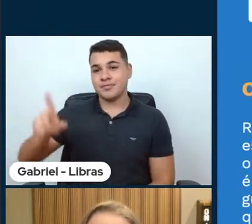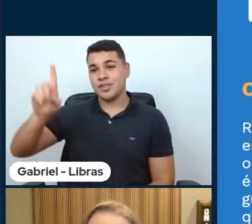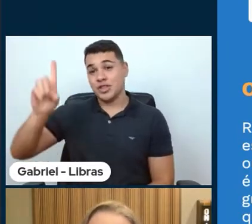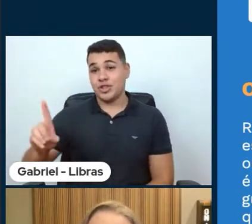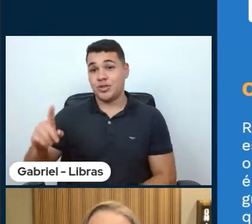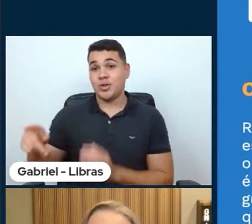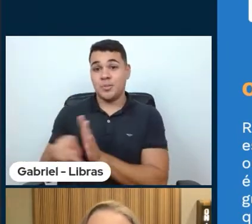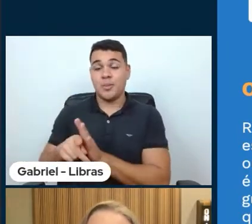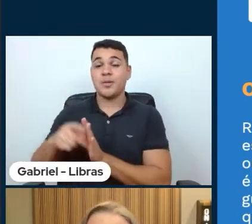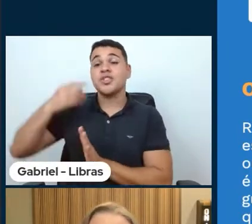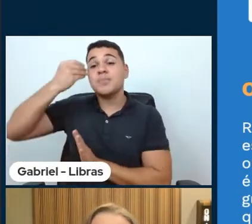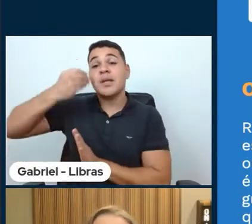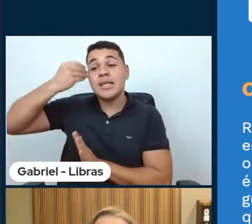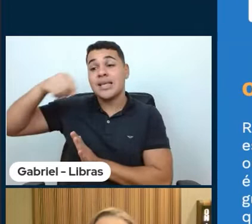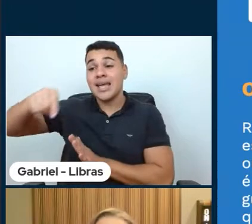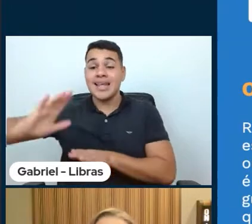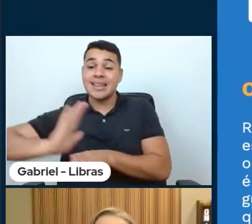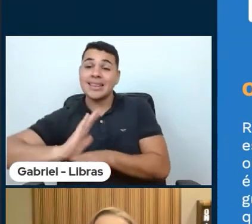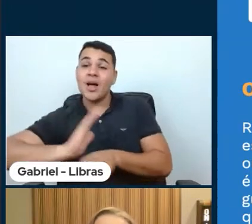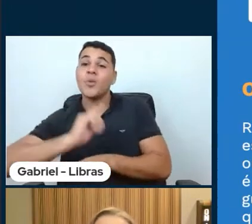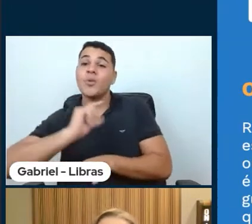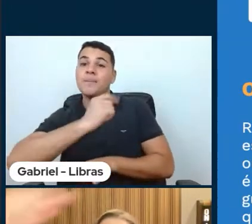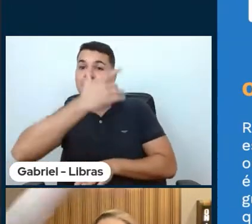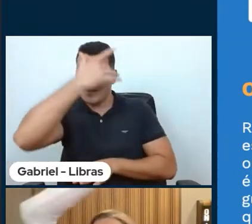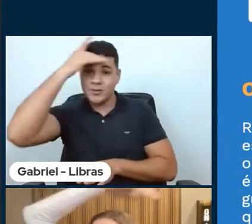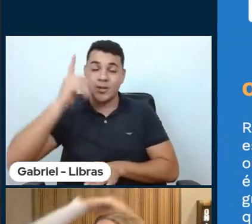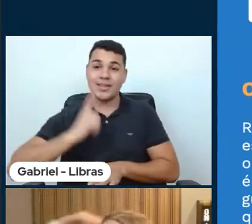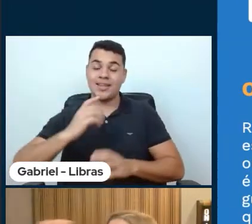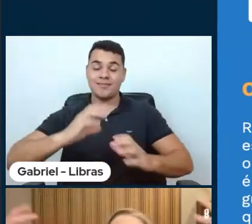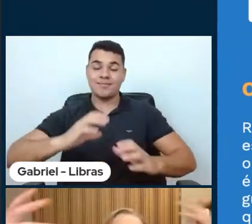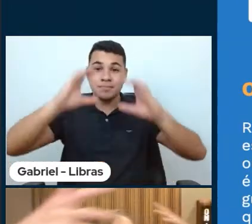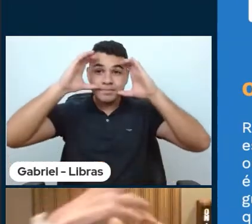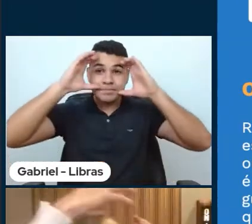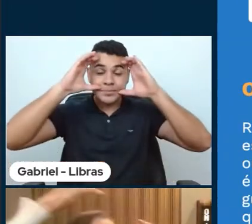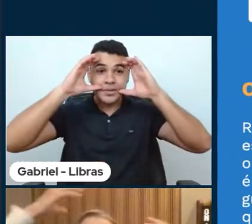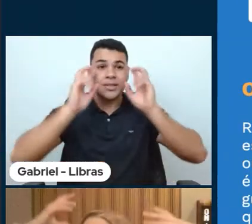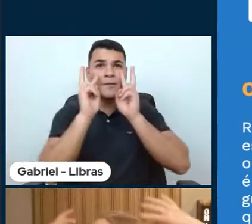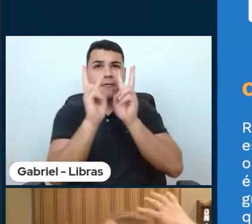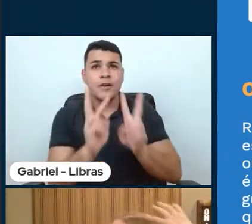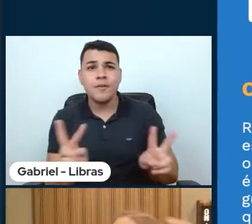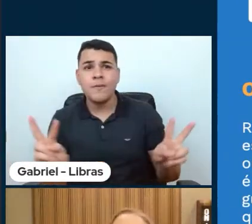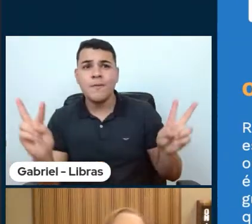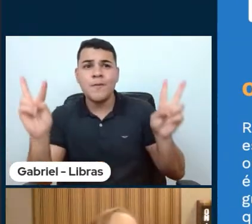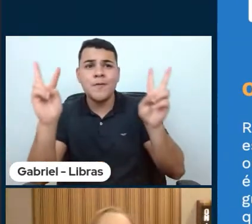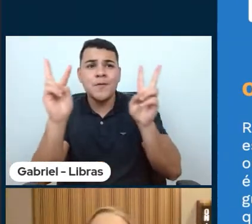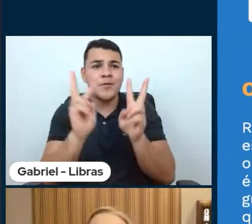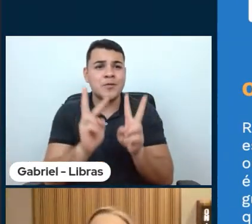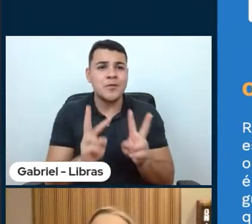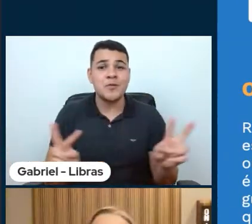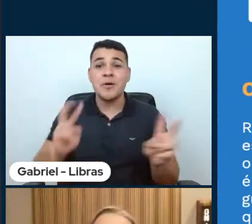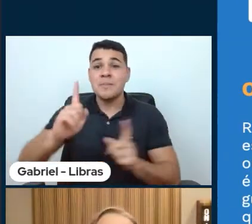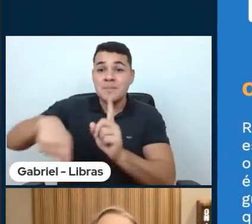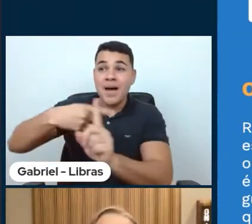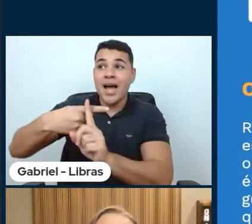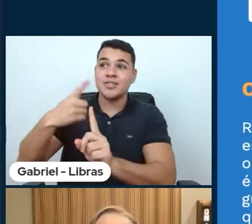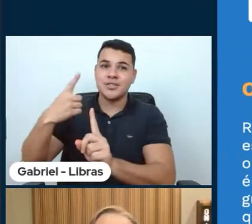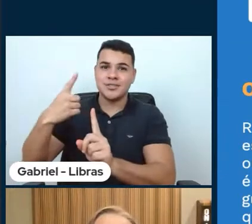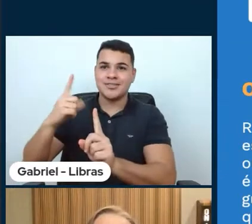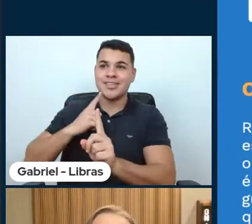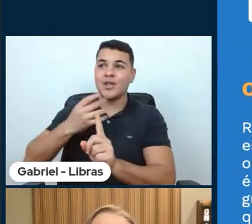participante da sua experiência porque se ele tá lá no mundo 360 ele pode olhar para onde ele quiser